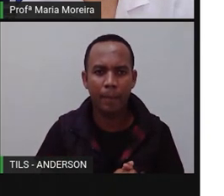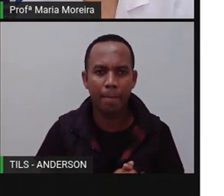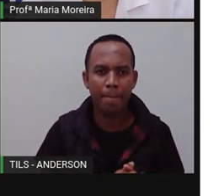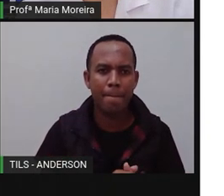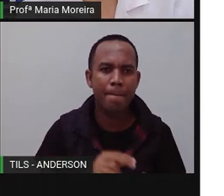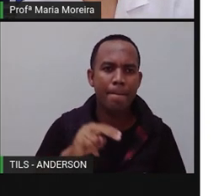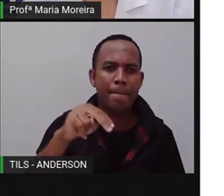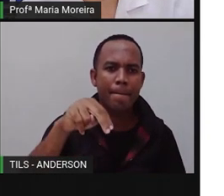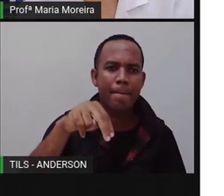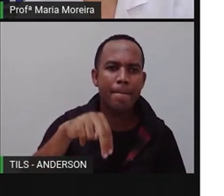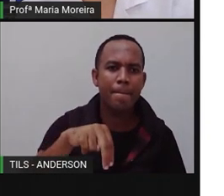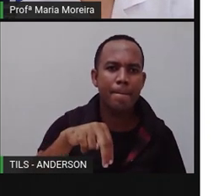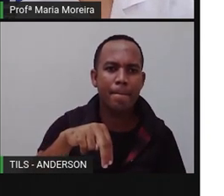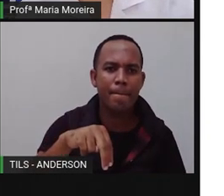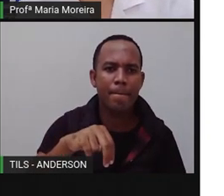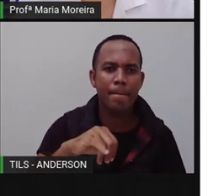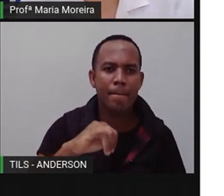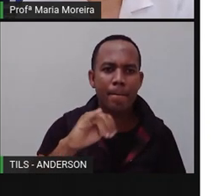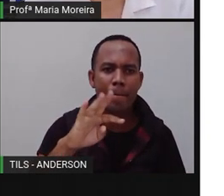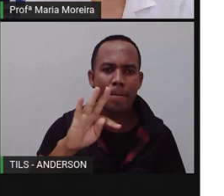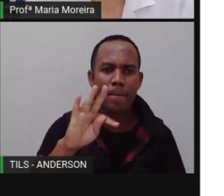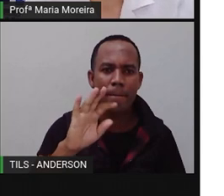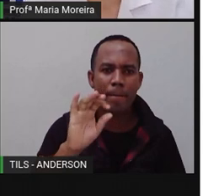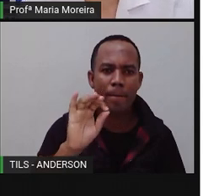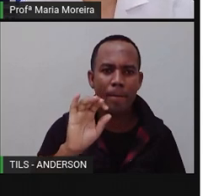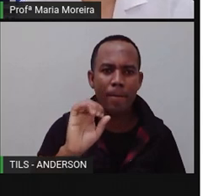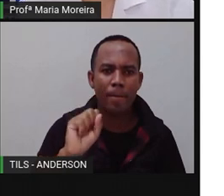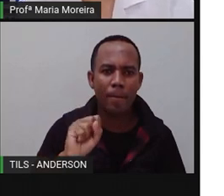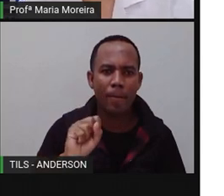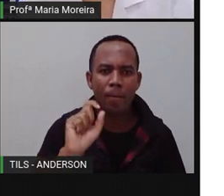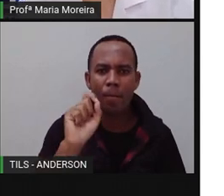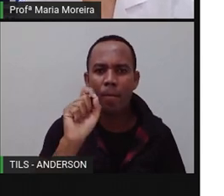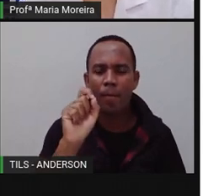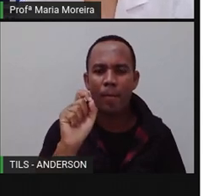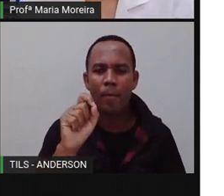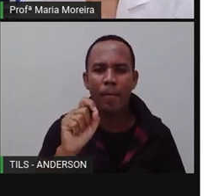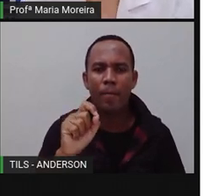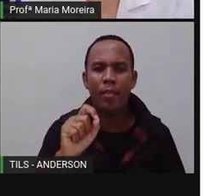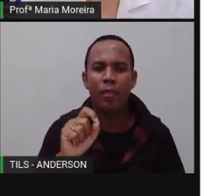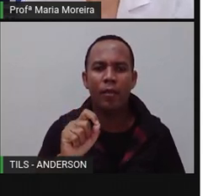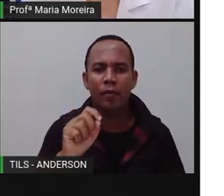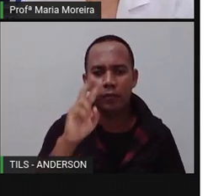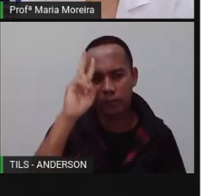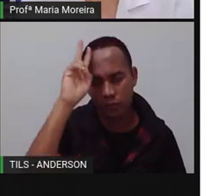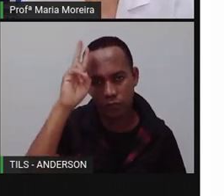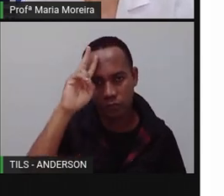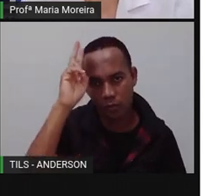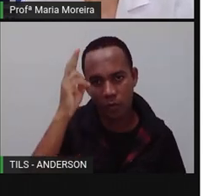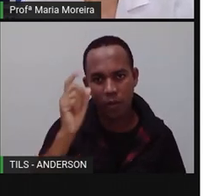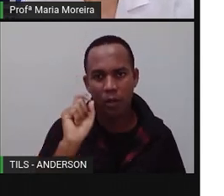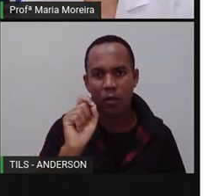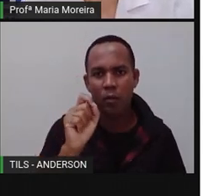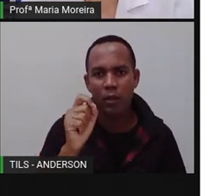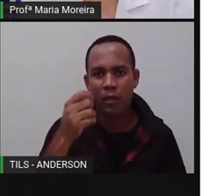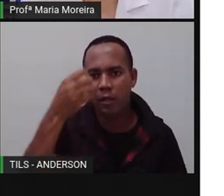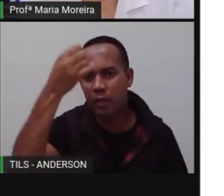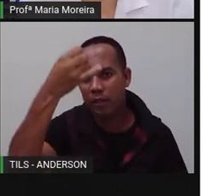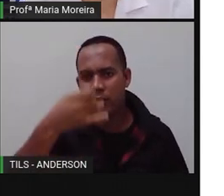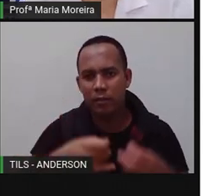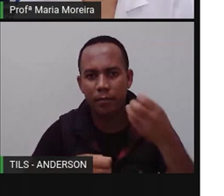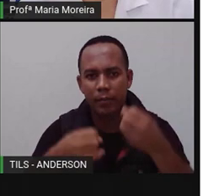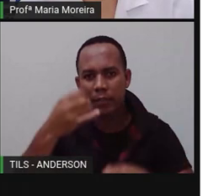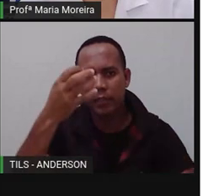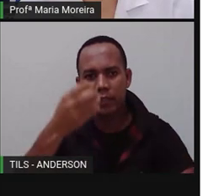Mitos. Né? Aqui são mitos de verdade, que fique claro. Mitos, por sua vez, são